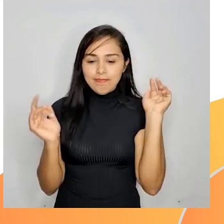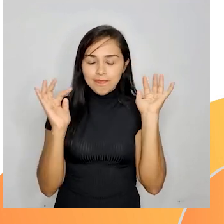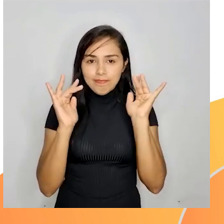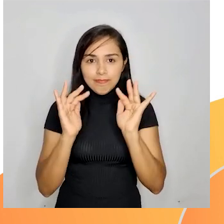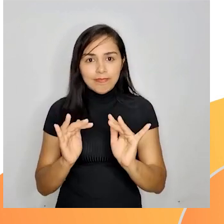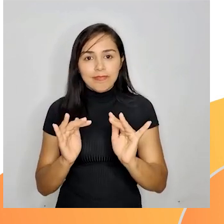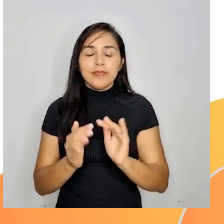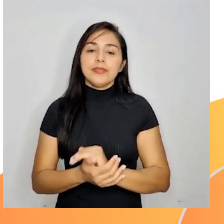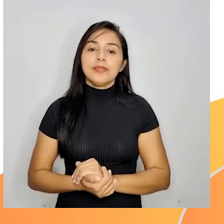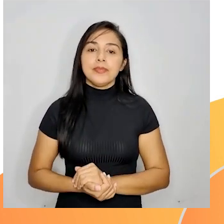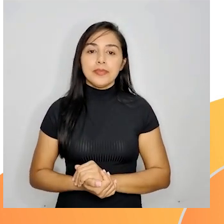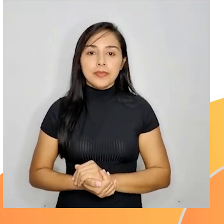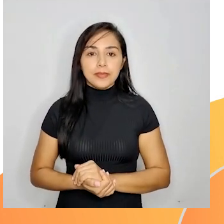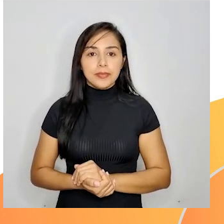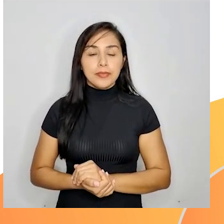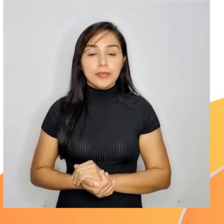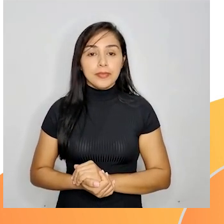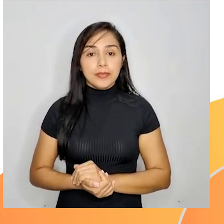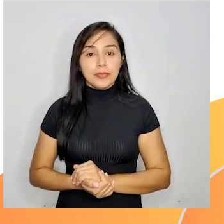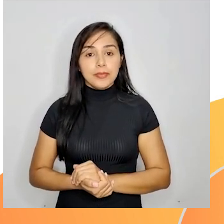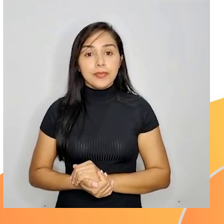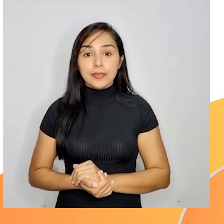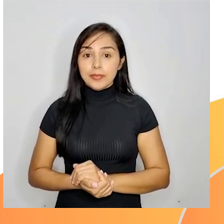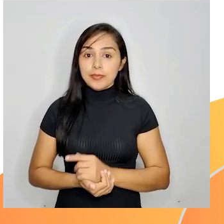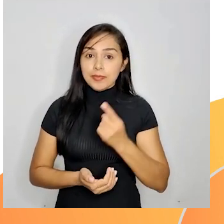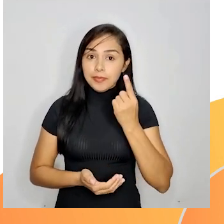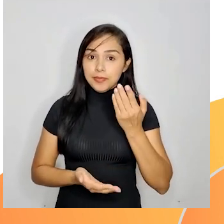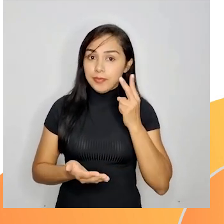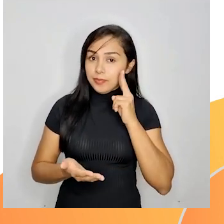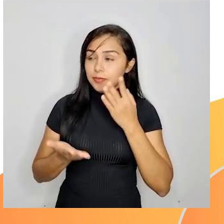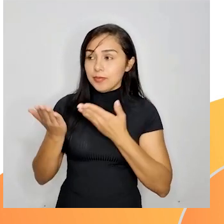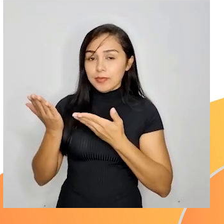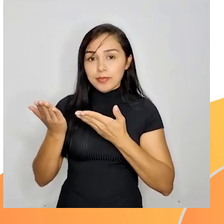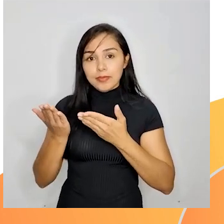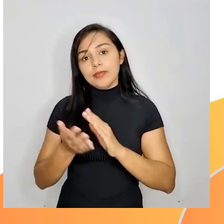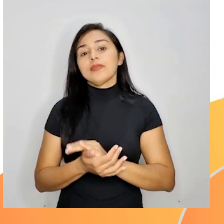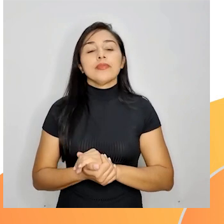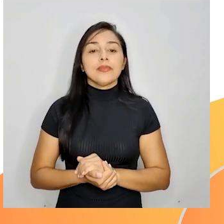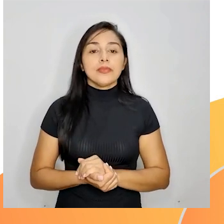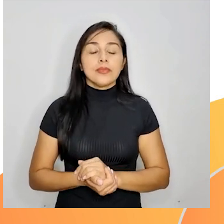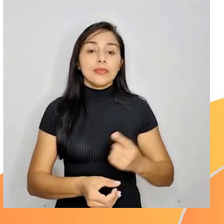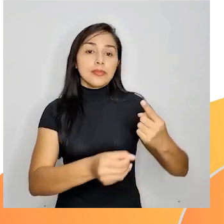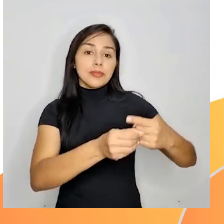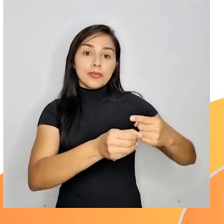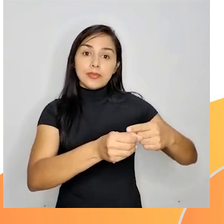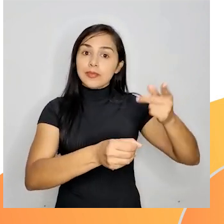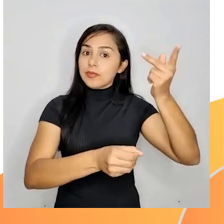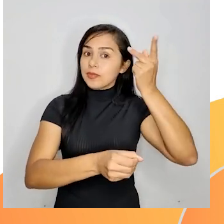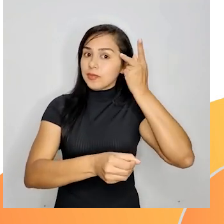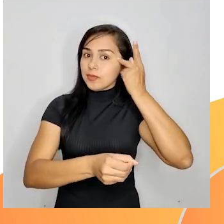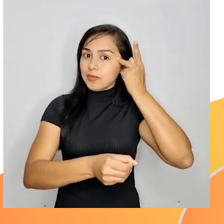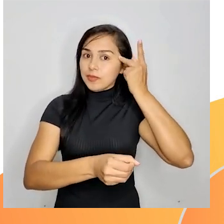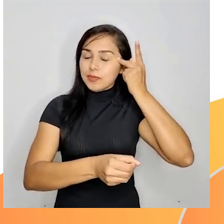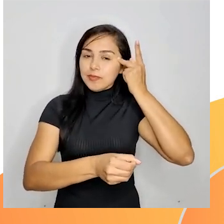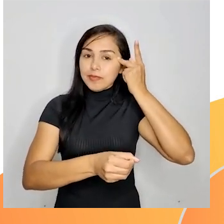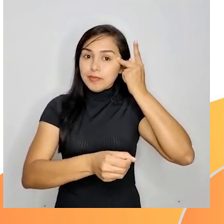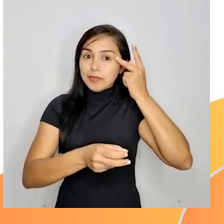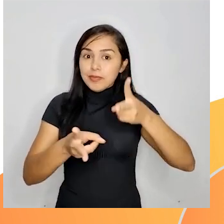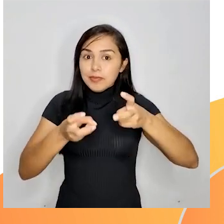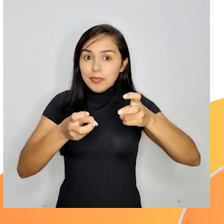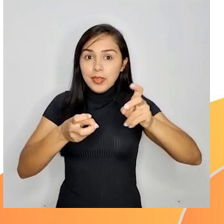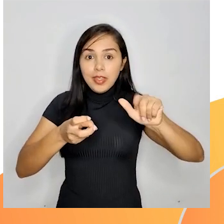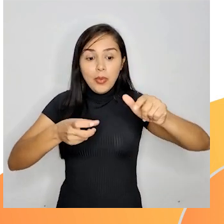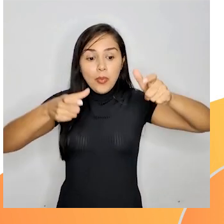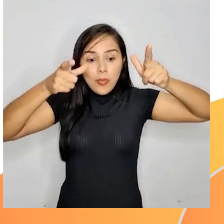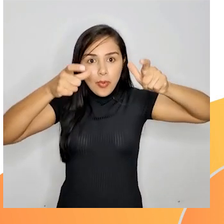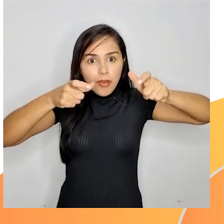cidades. Analise comigo essa imagem. Aqui nós temos a cidade de São Paulo, uma vista aérea da cidade de São Paulo.